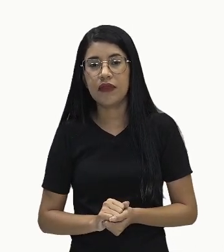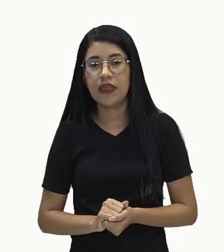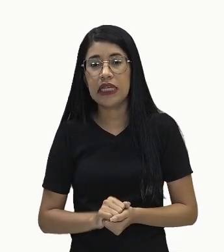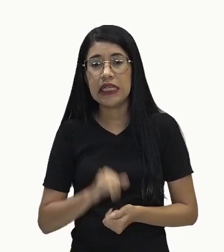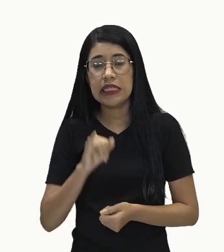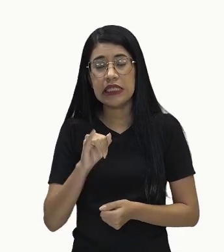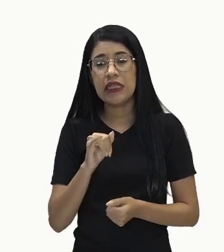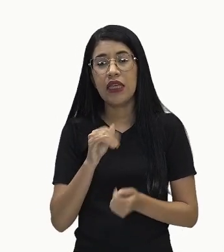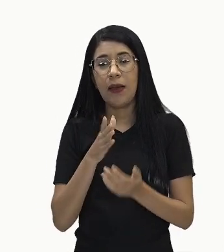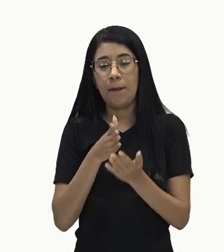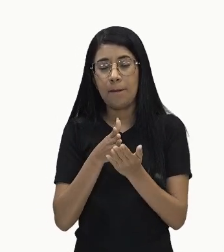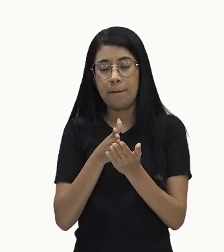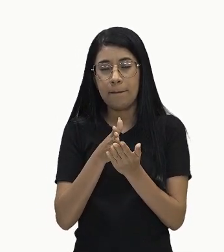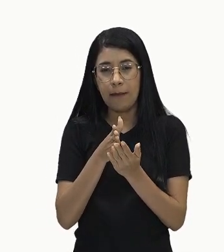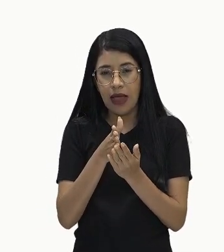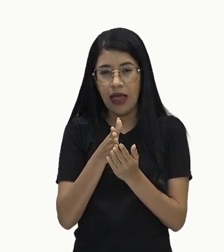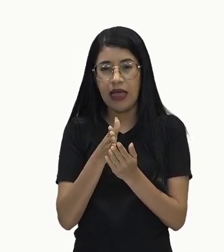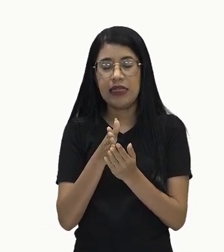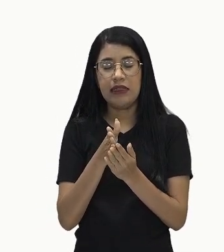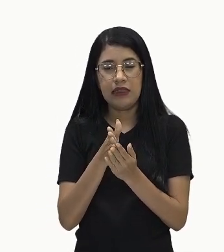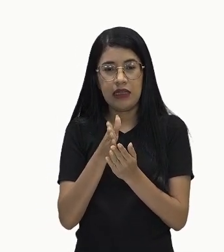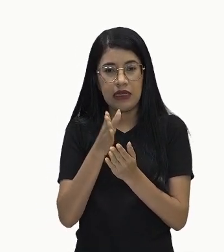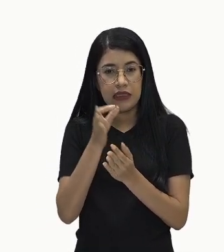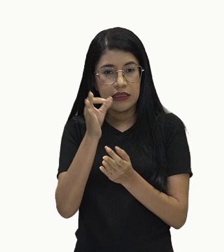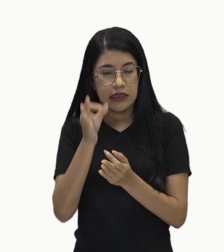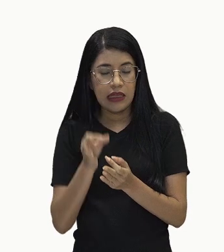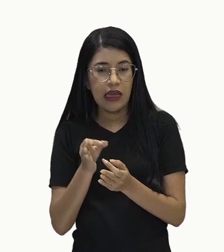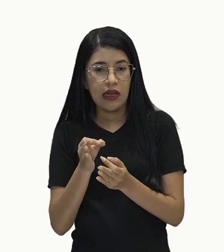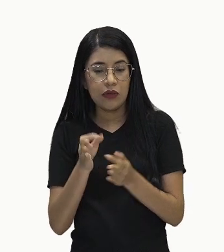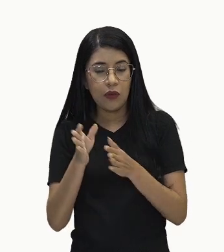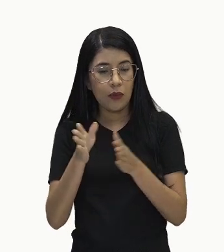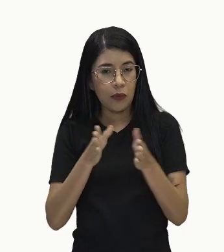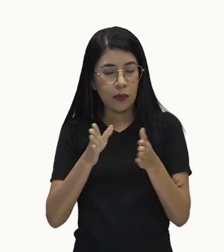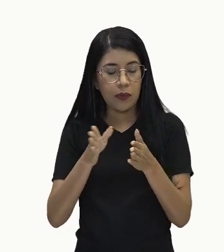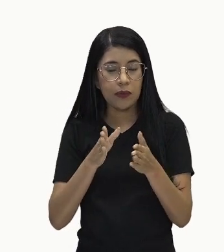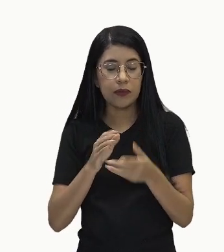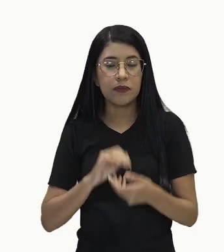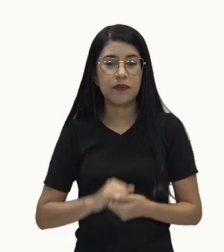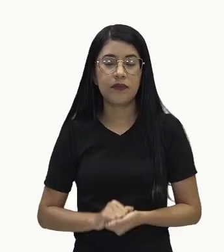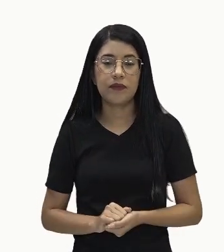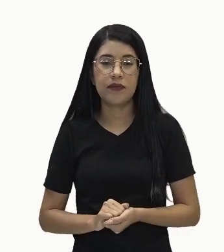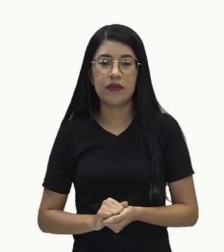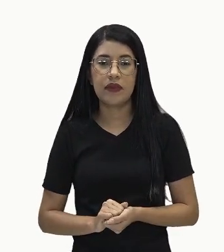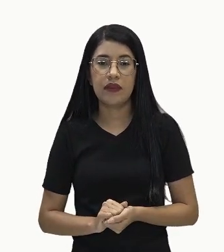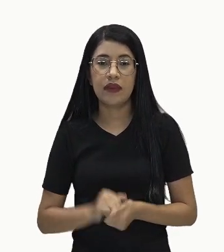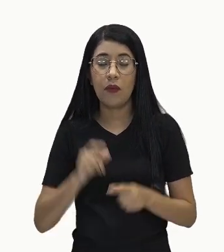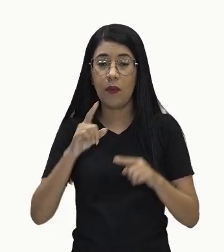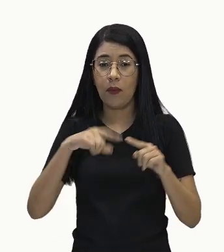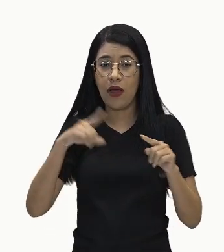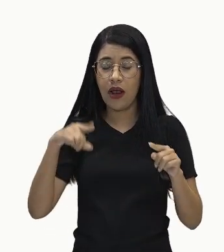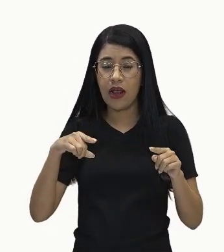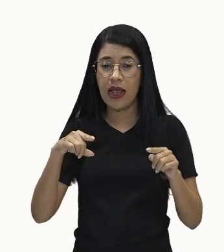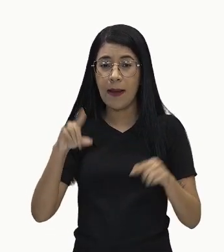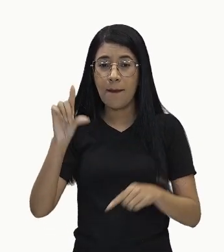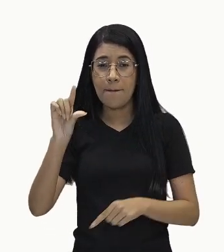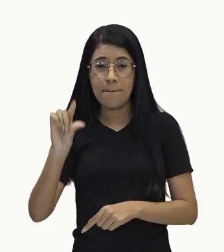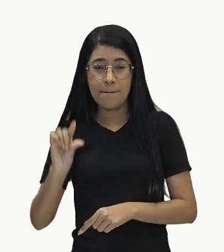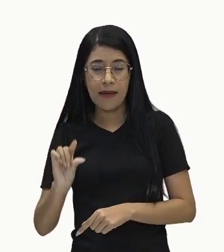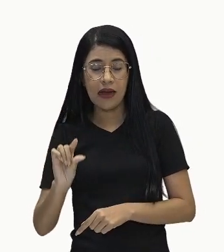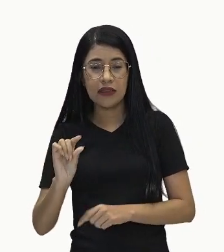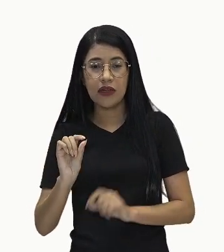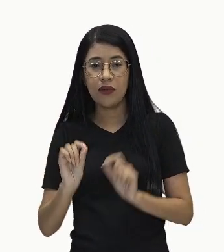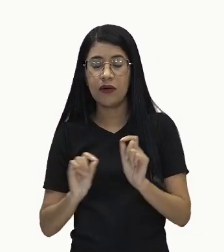uniforme, Ele não existe demora de uma viagem para outra, se o desvio padrão estiver dentro